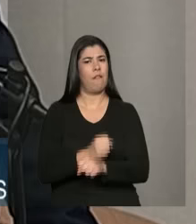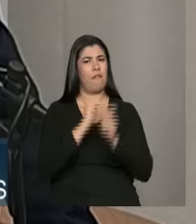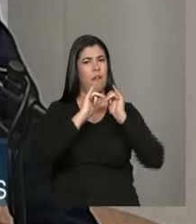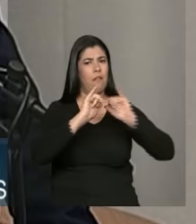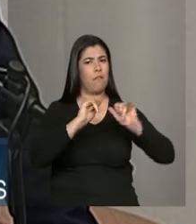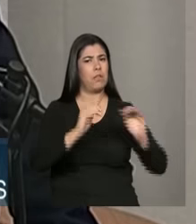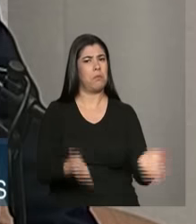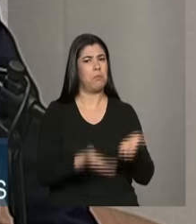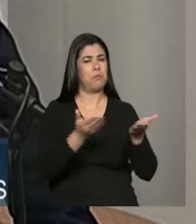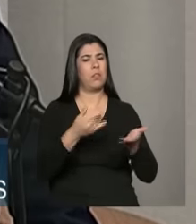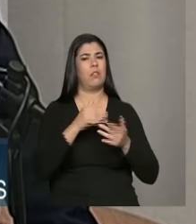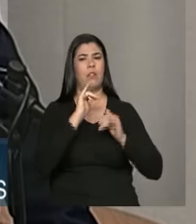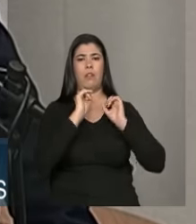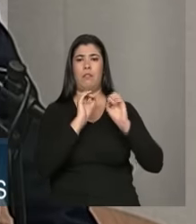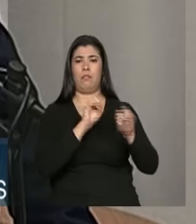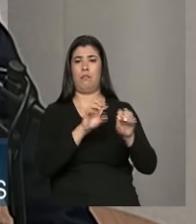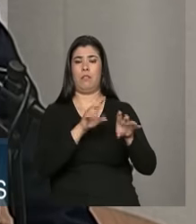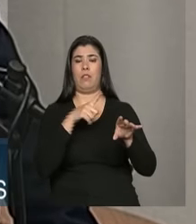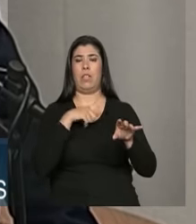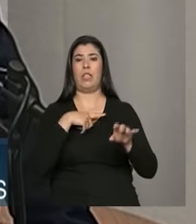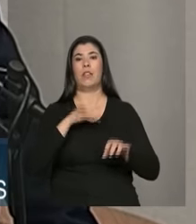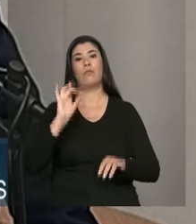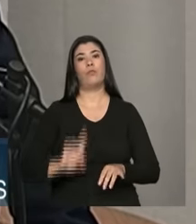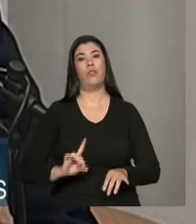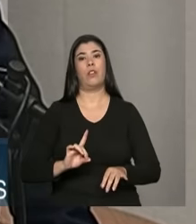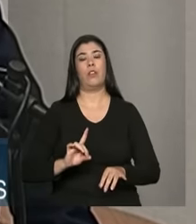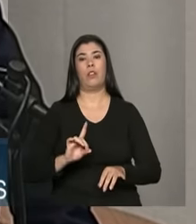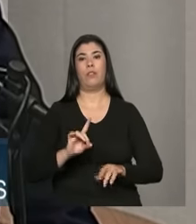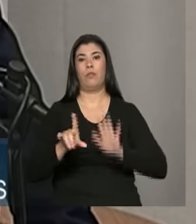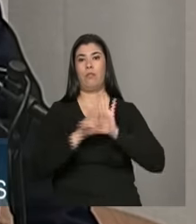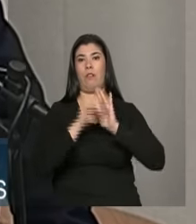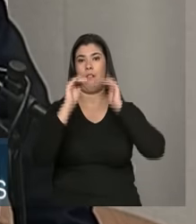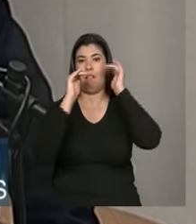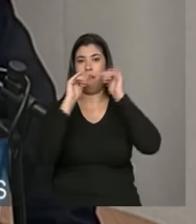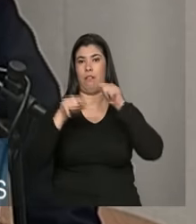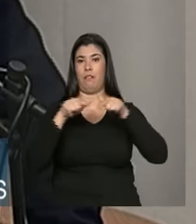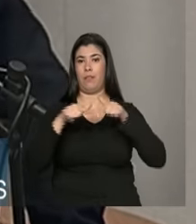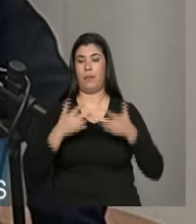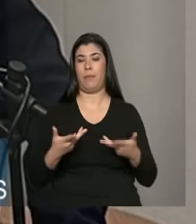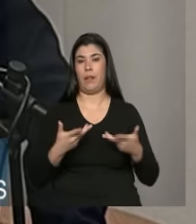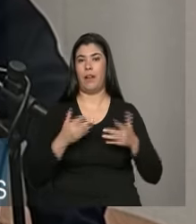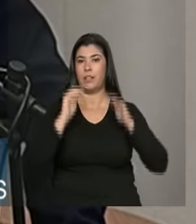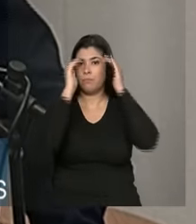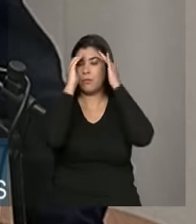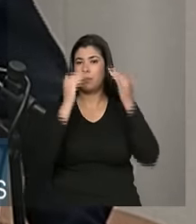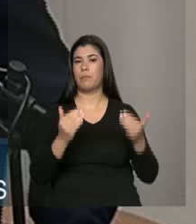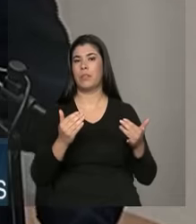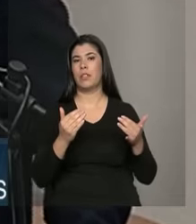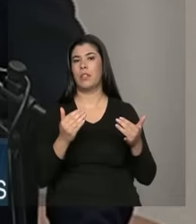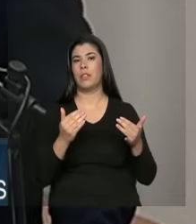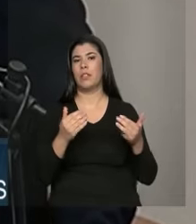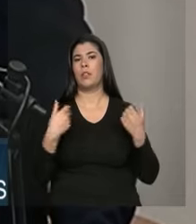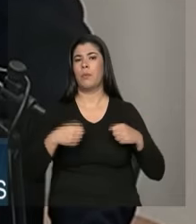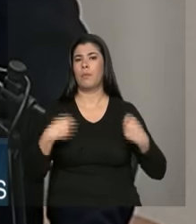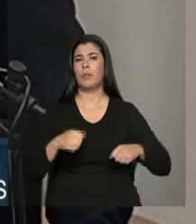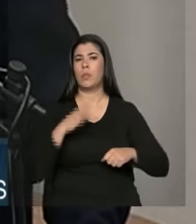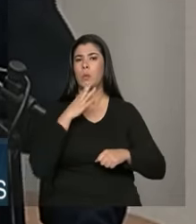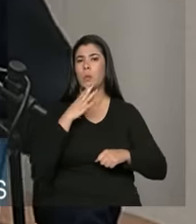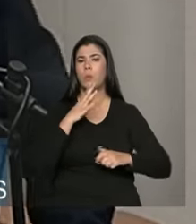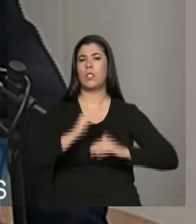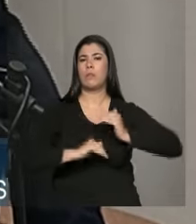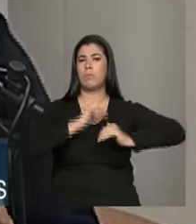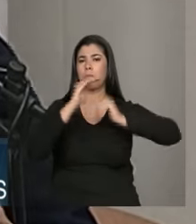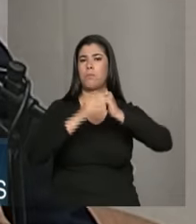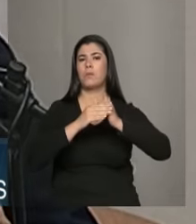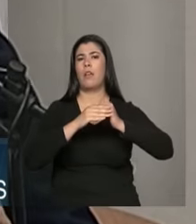nacional de combate ao trabalho escravo a necessidade de nós aperfeiçoarmos as políticas públicas para além do seguro